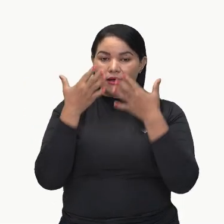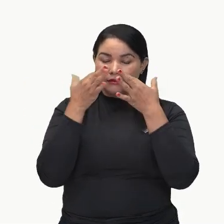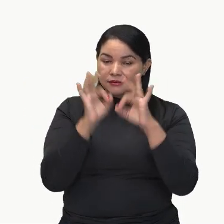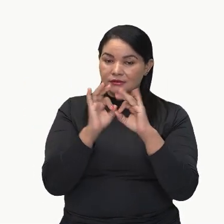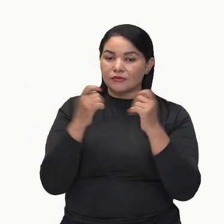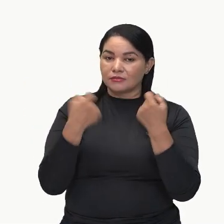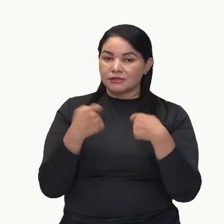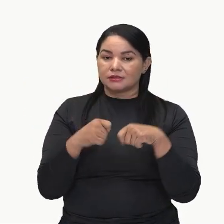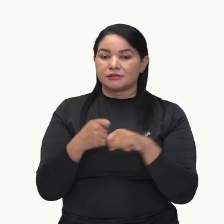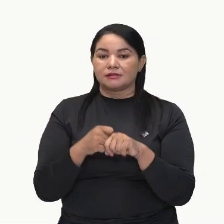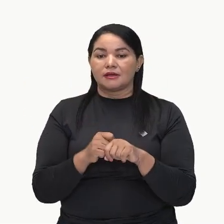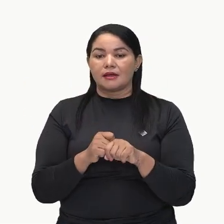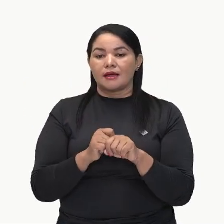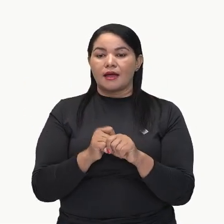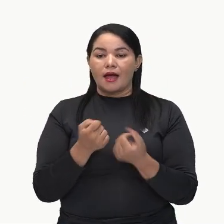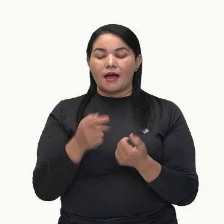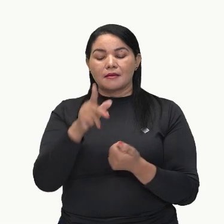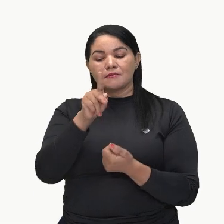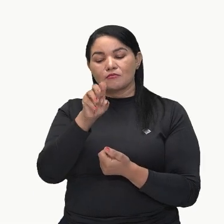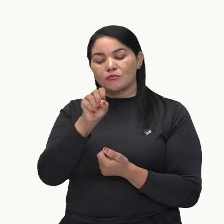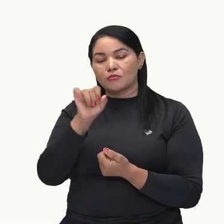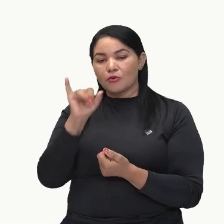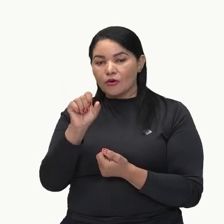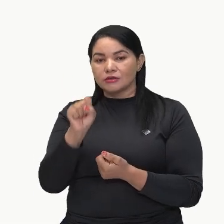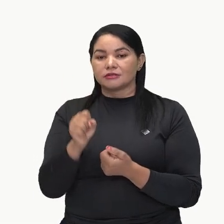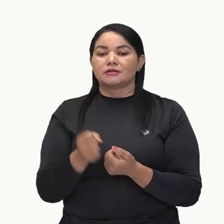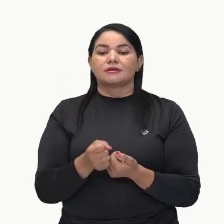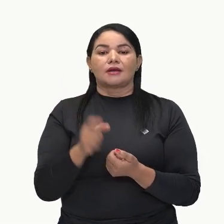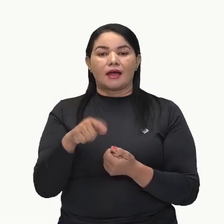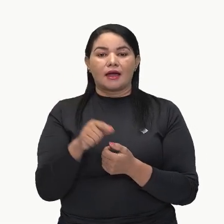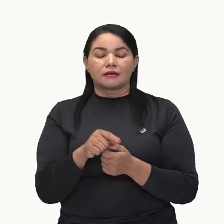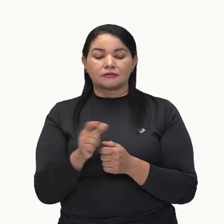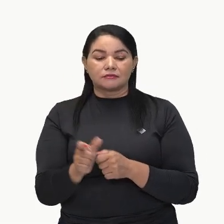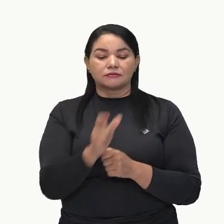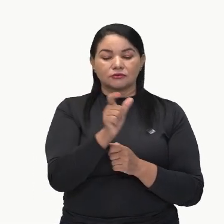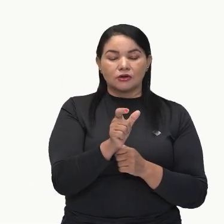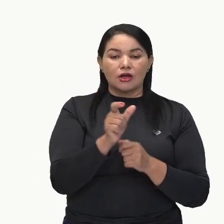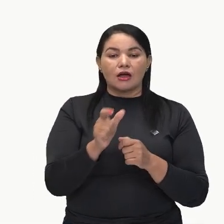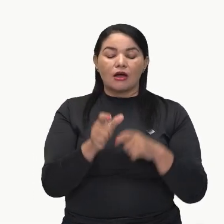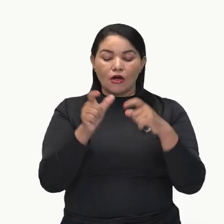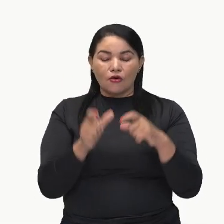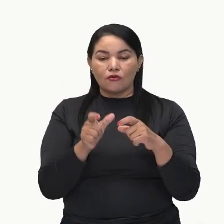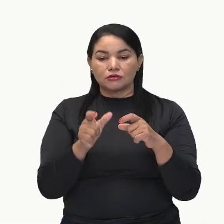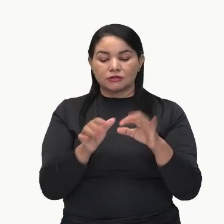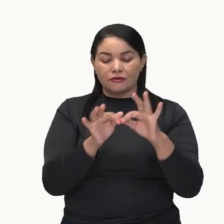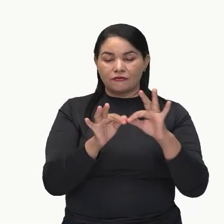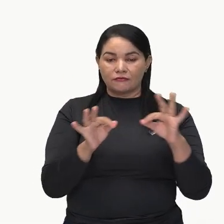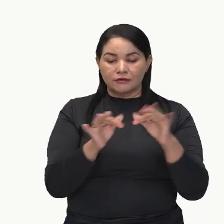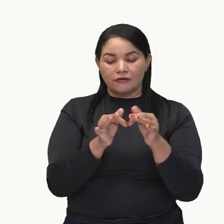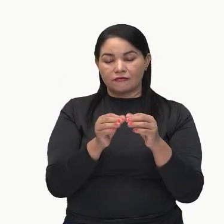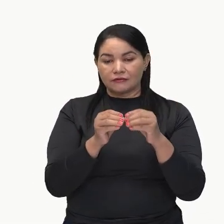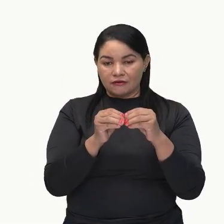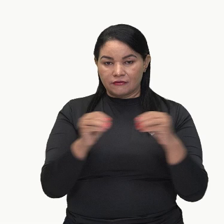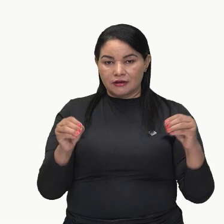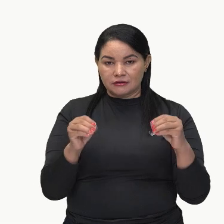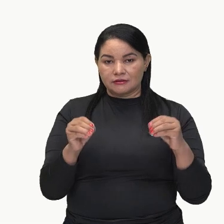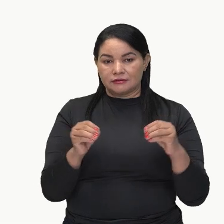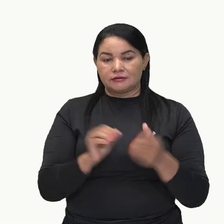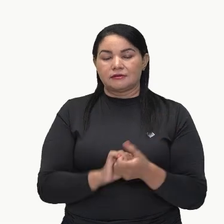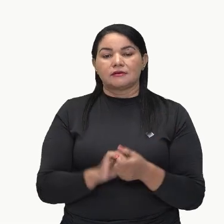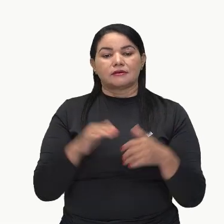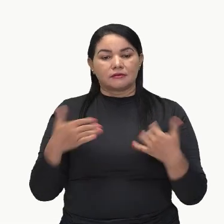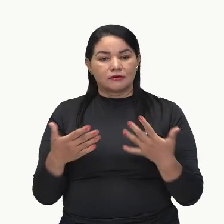Pois é a explicação. Tem que olhar a posição do pois, tá bom, gente? E aí, com essas palavrinhas, o efeito de sentido que eu